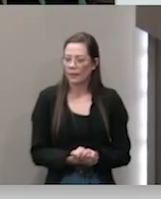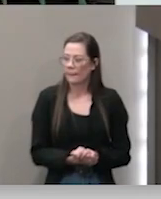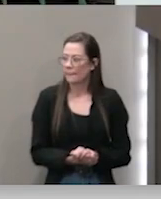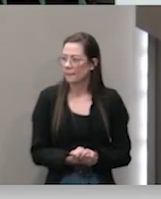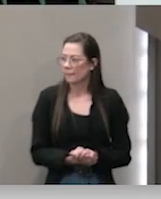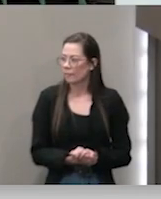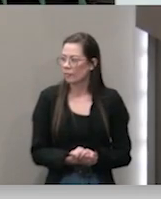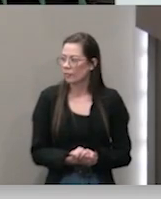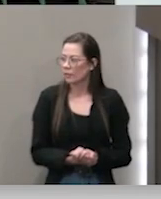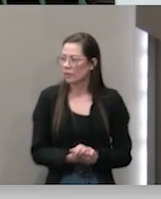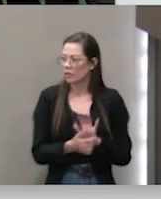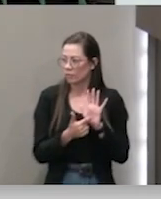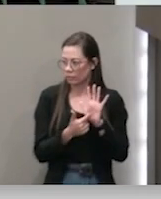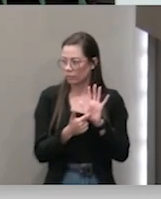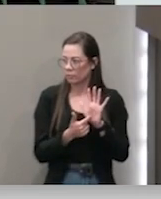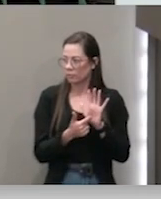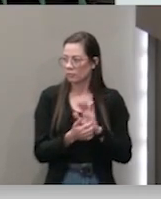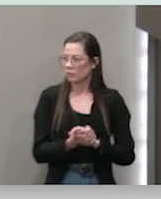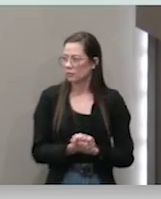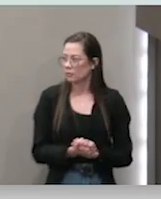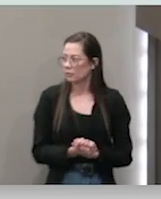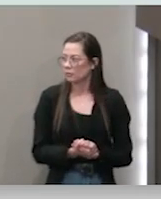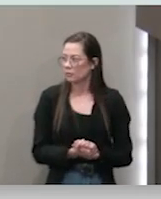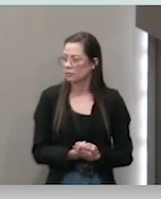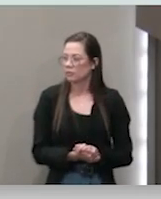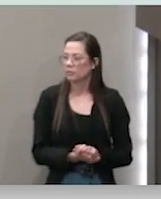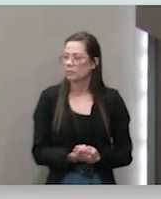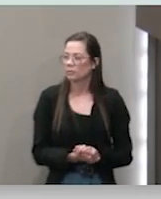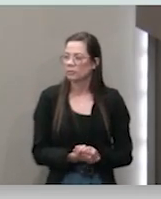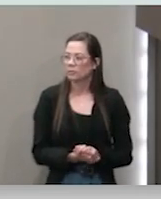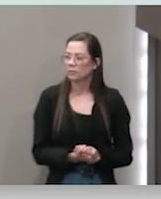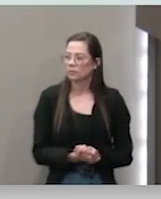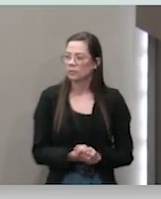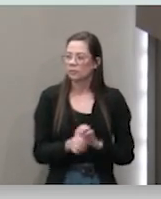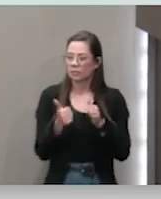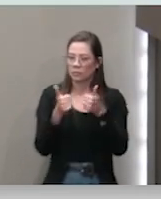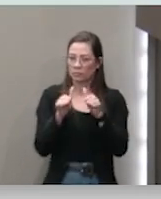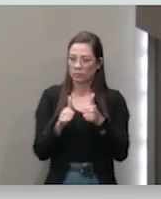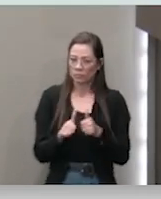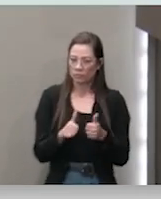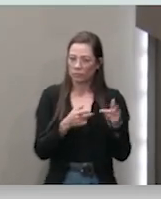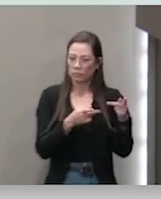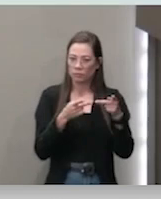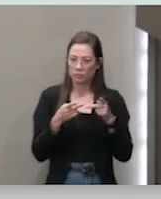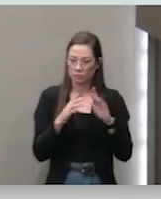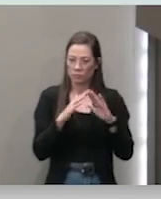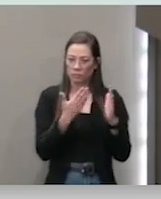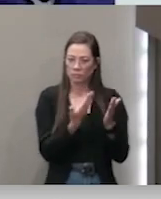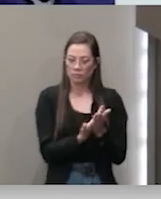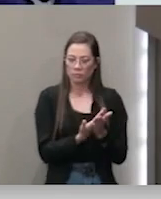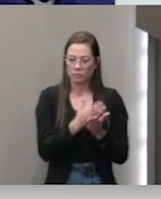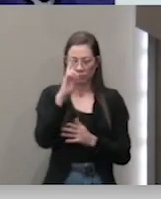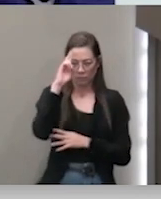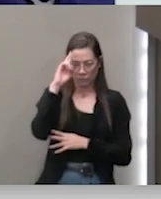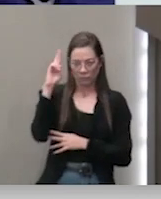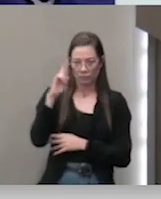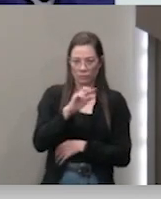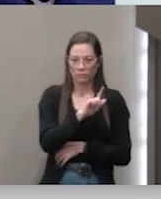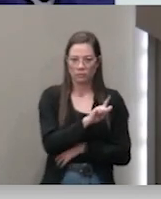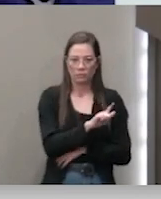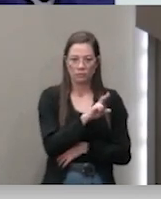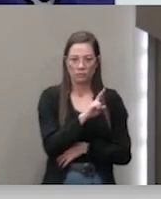Passar, Miqueias. Diretora